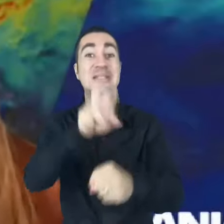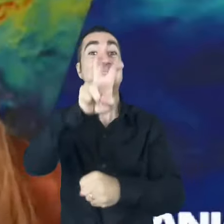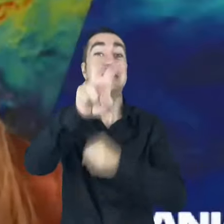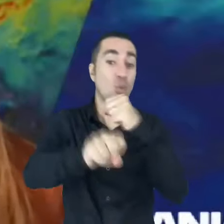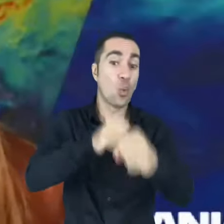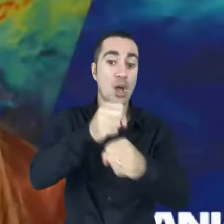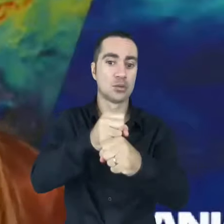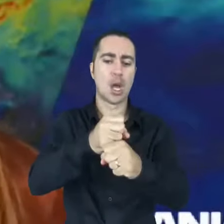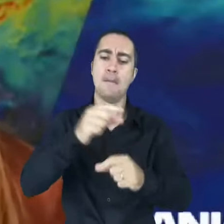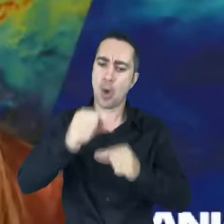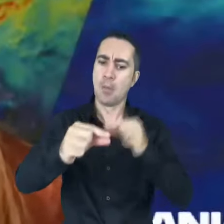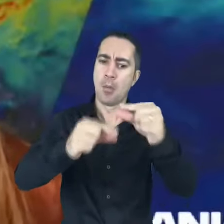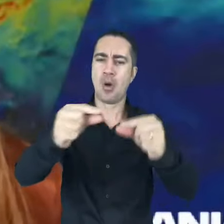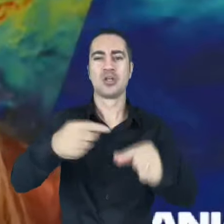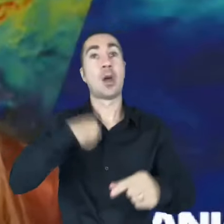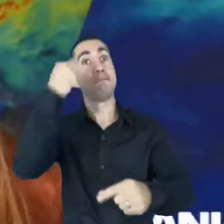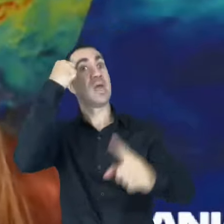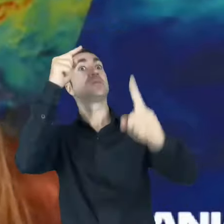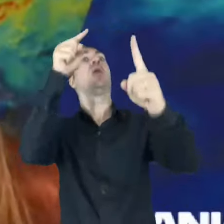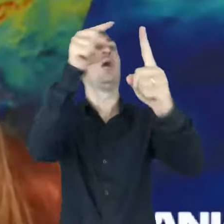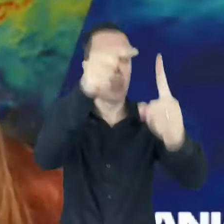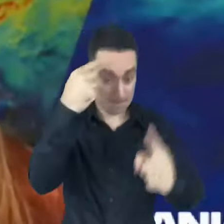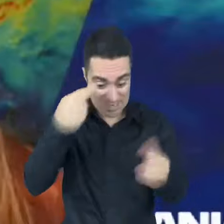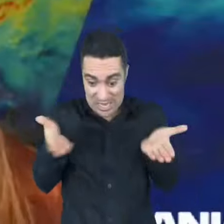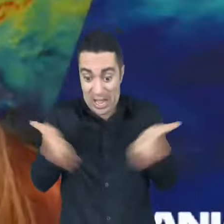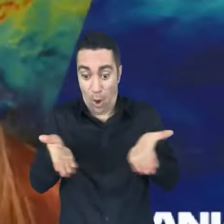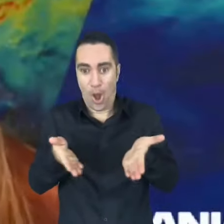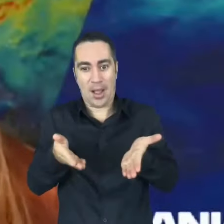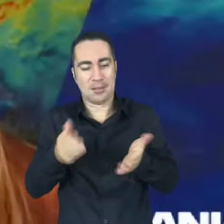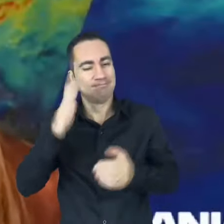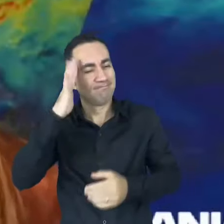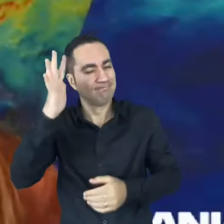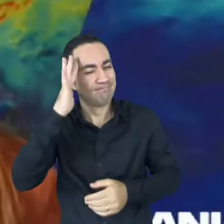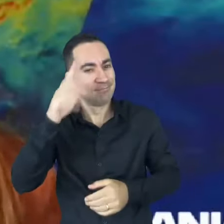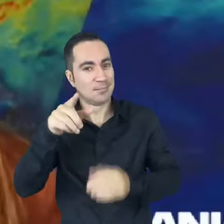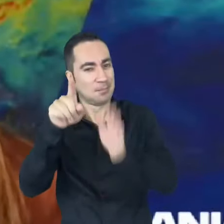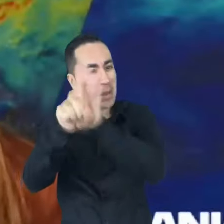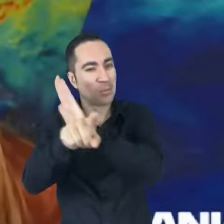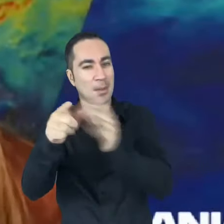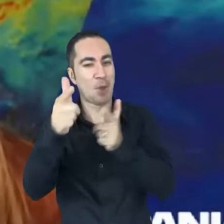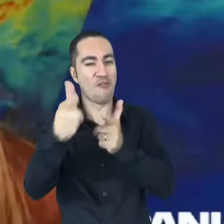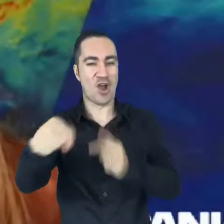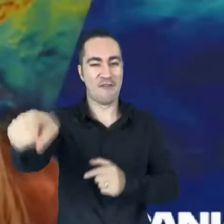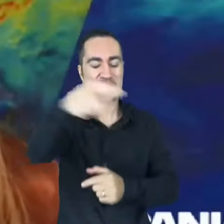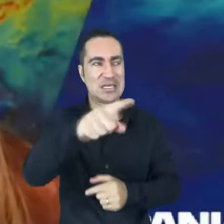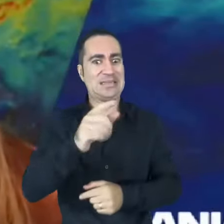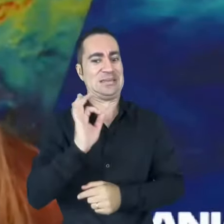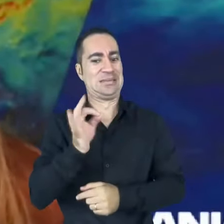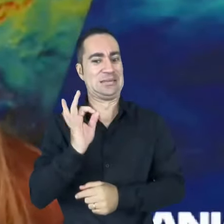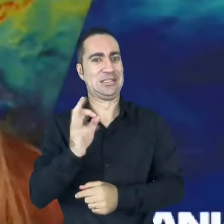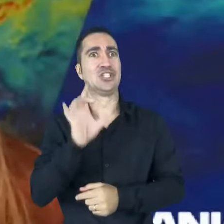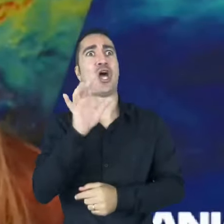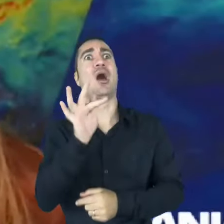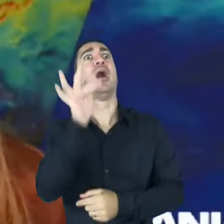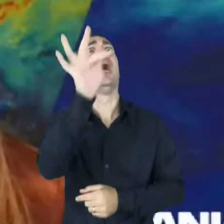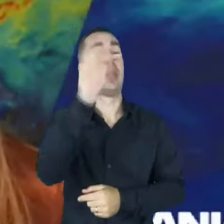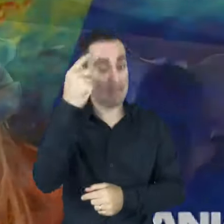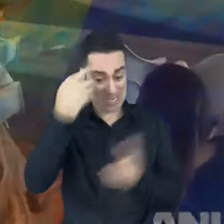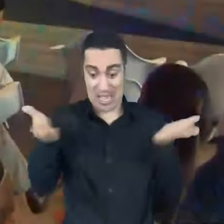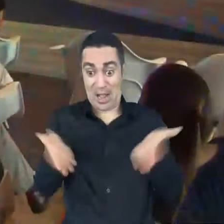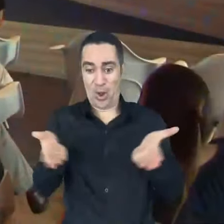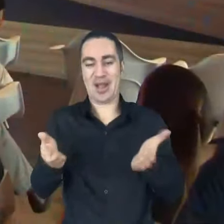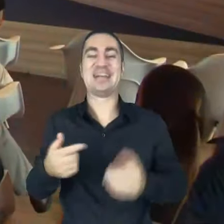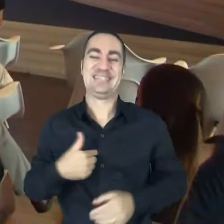50 é algo para deixar com vocês, provocar um pouco vocês. Mas é isso de minha parte. Muito obrigada